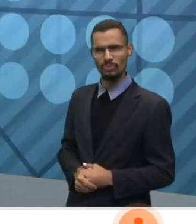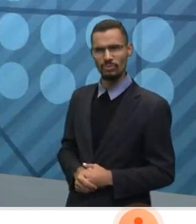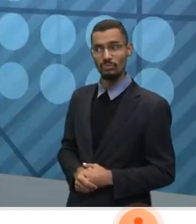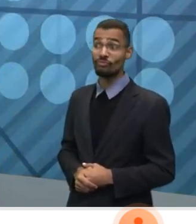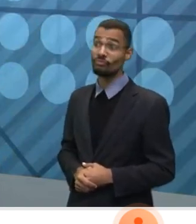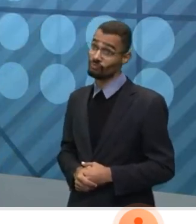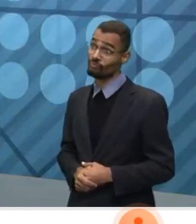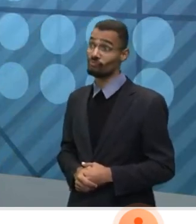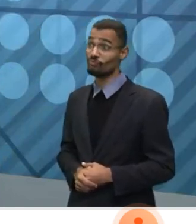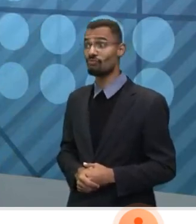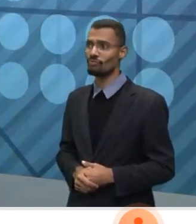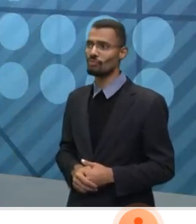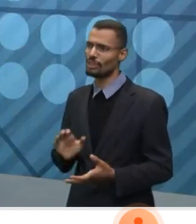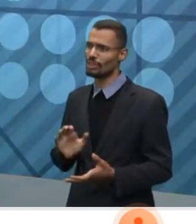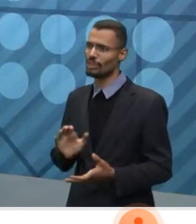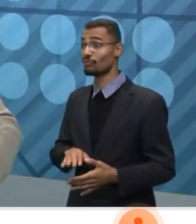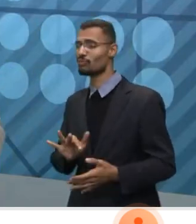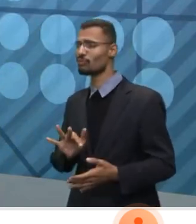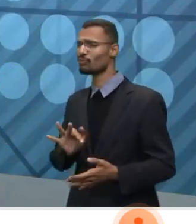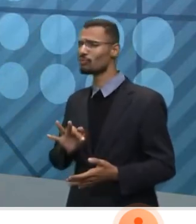futuramente, vou casar, ó.